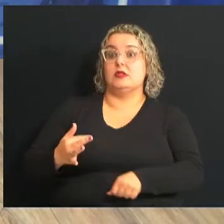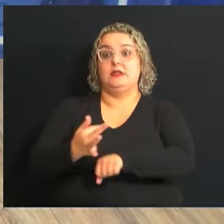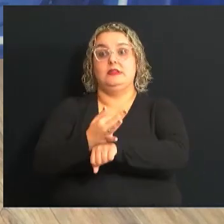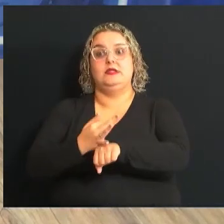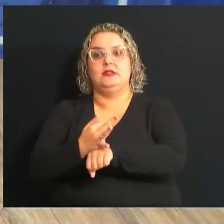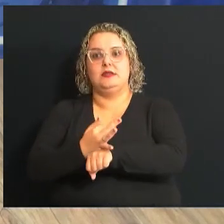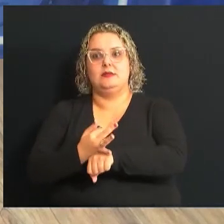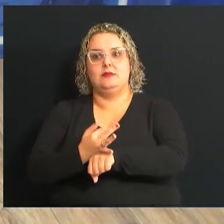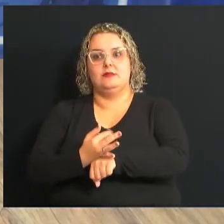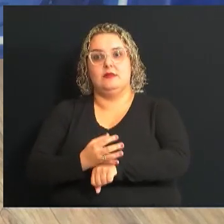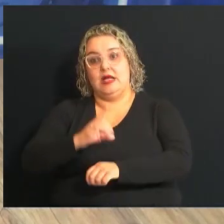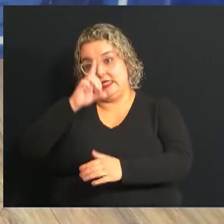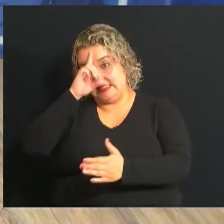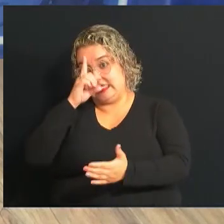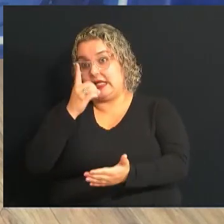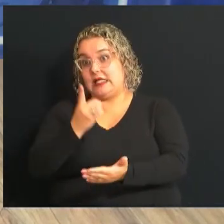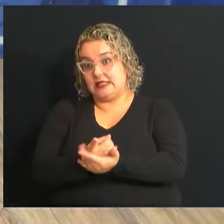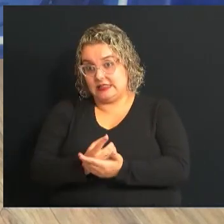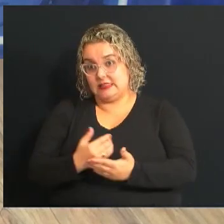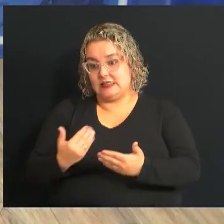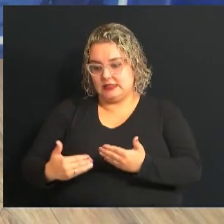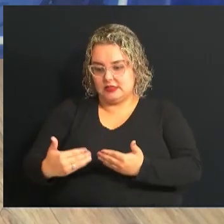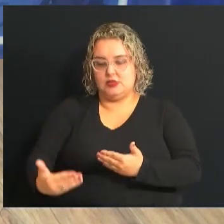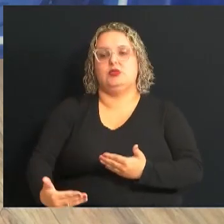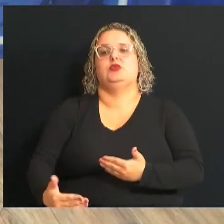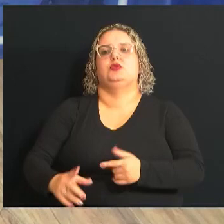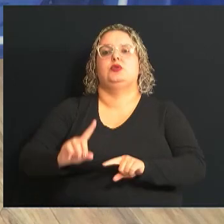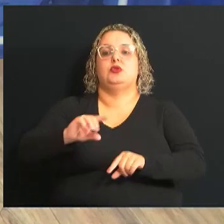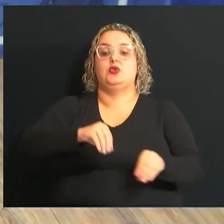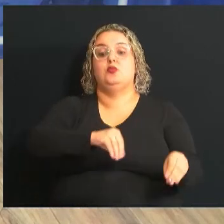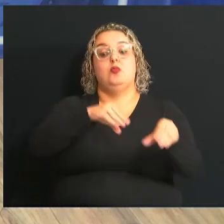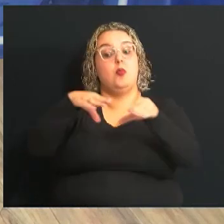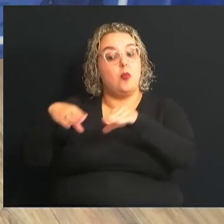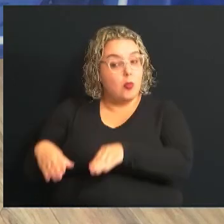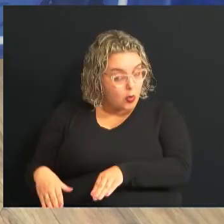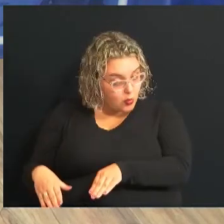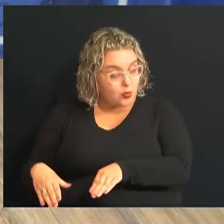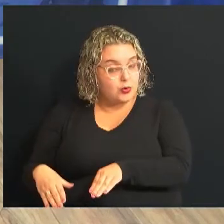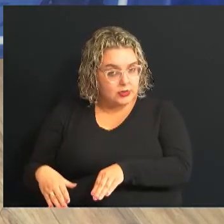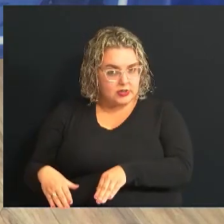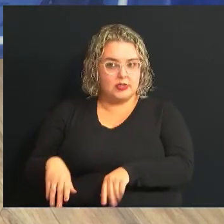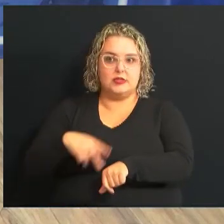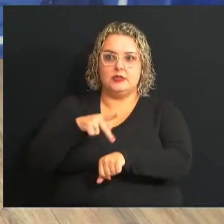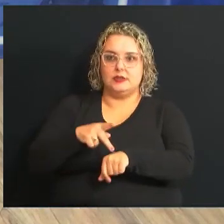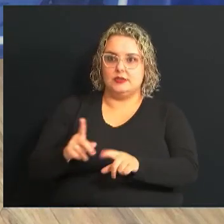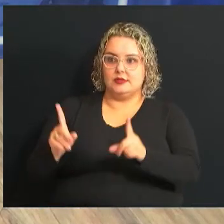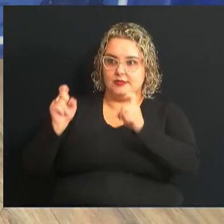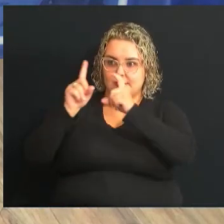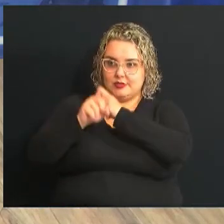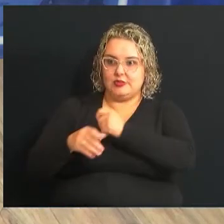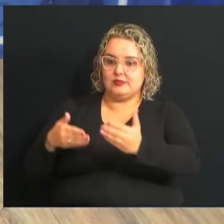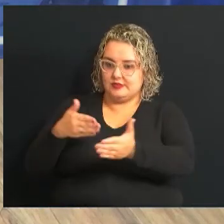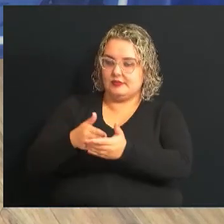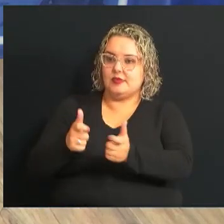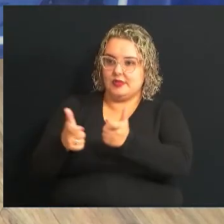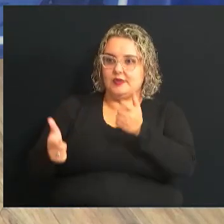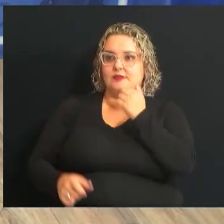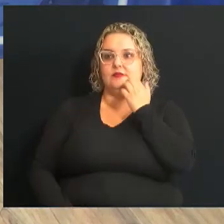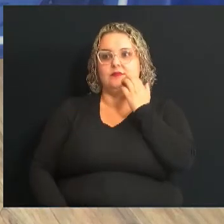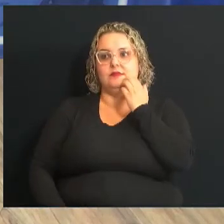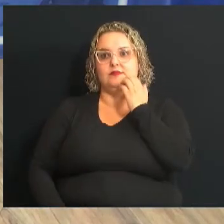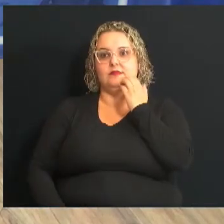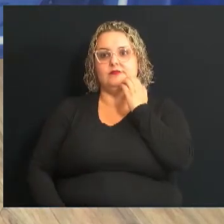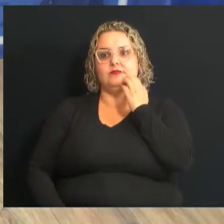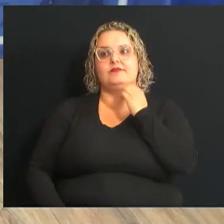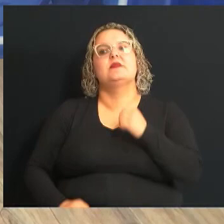essa tomada de decisão, a partir do momento que você vai para um outro país, é um obstáculo bem maior, né, Isabel? Sim,